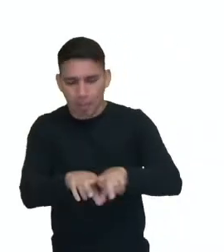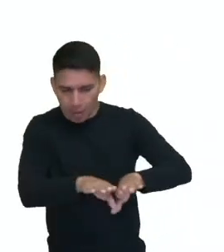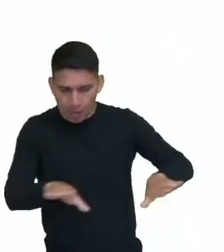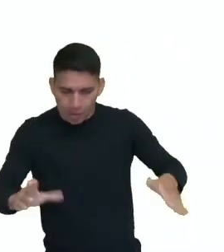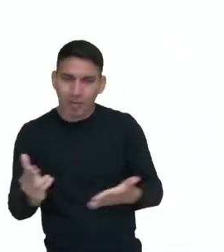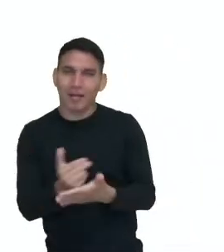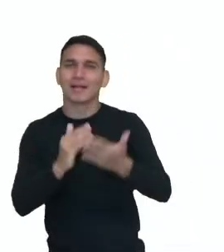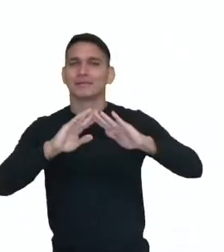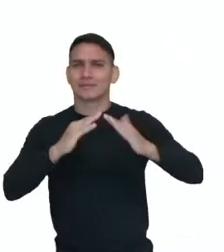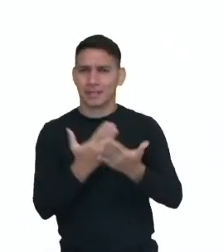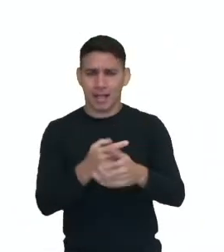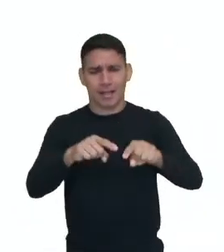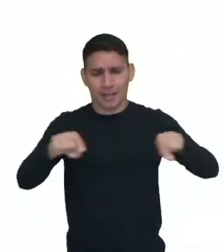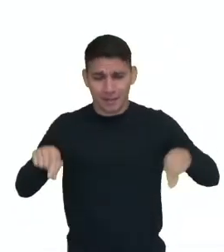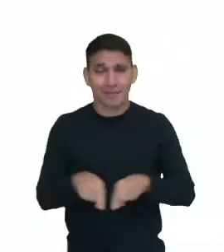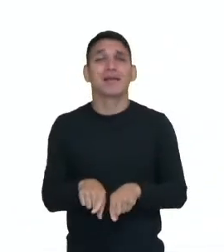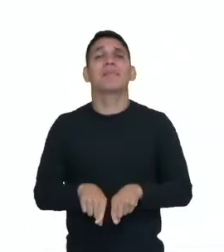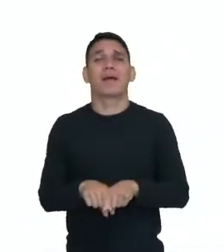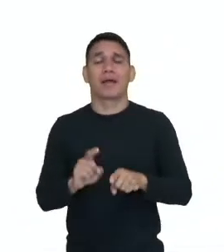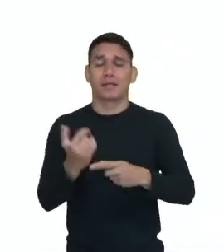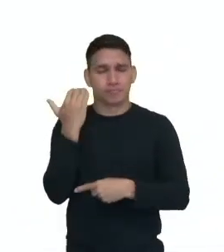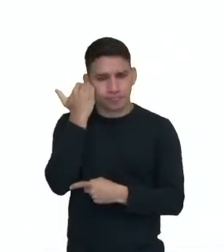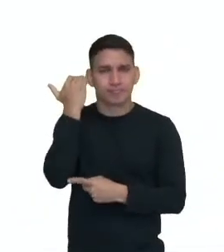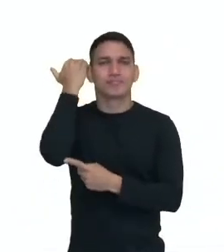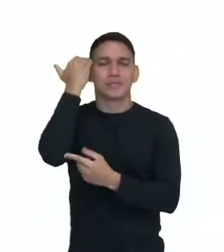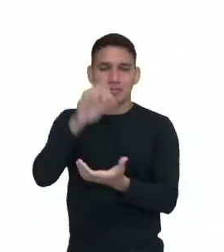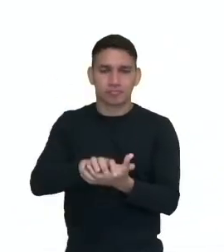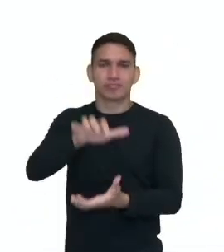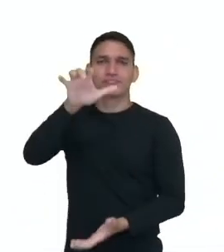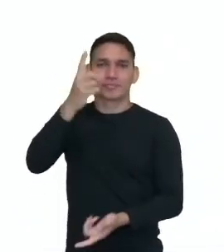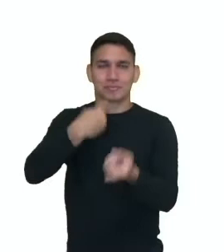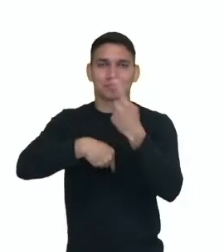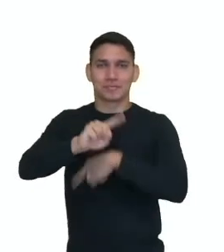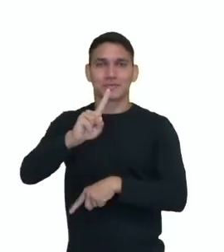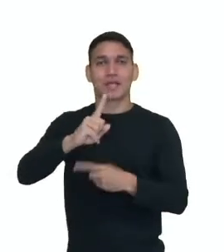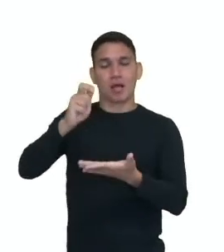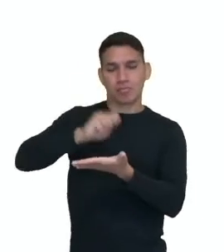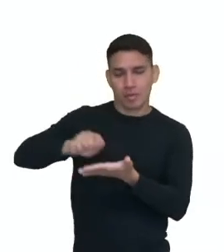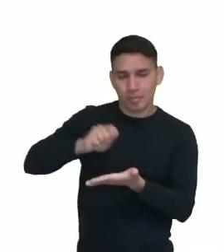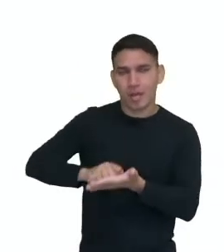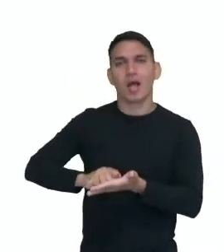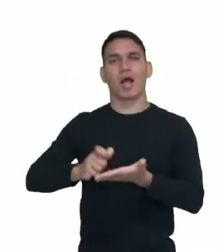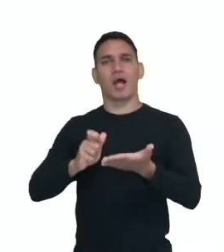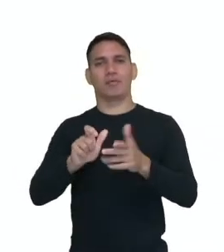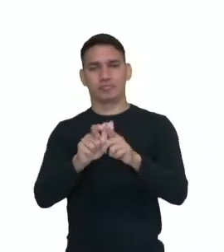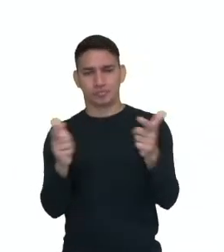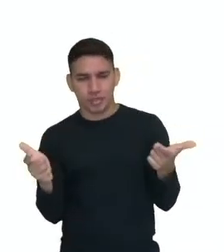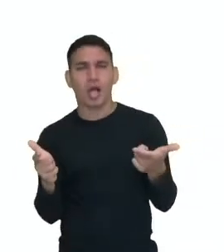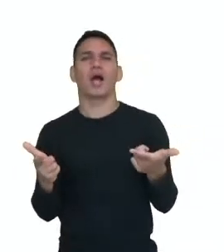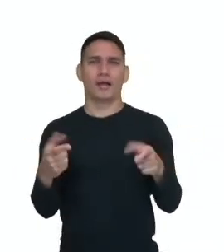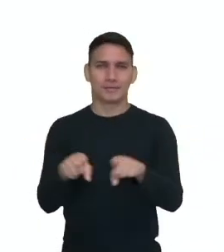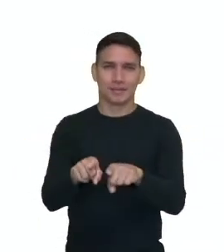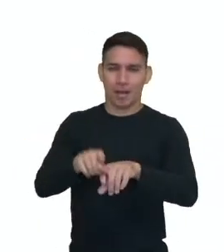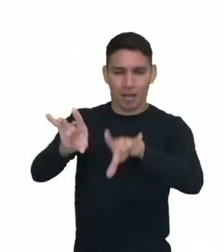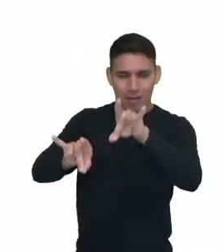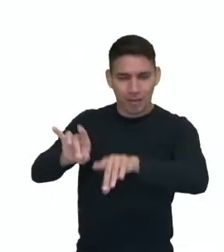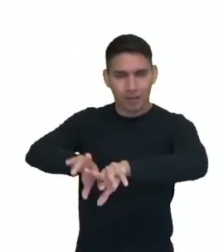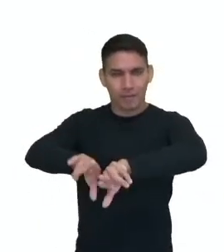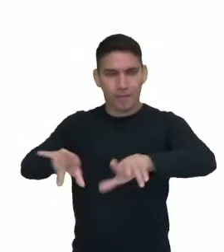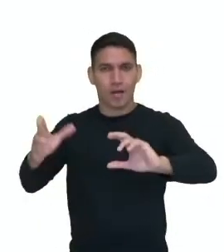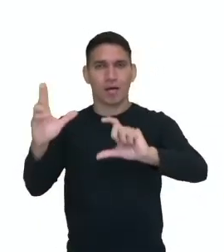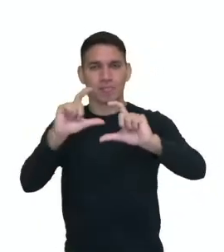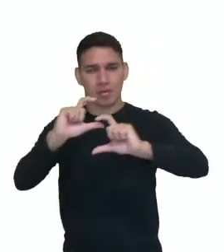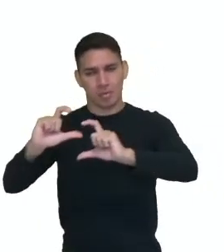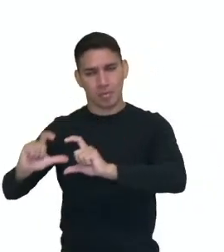de aula. Tornou-se cartunista, escritor, pintor, teatrólogo e jornalista. Isso fez com que meu